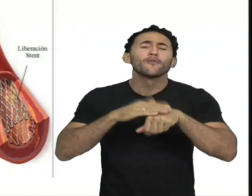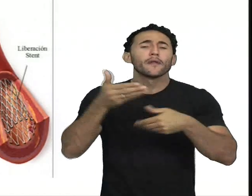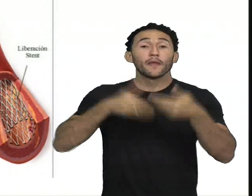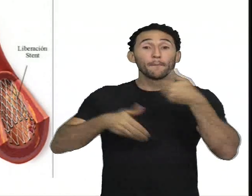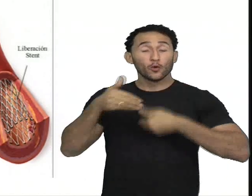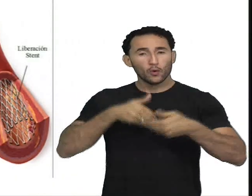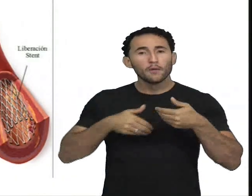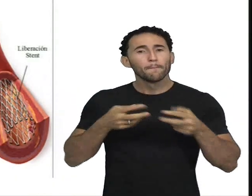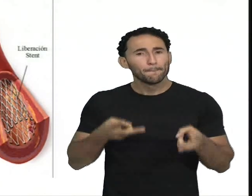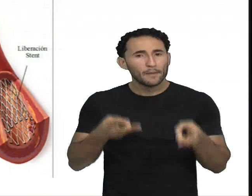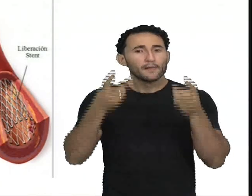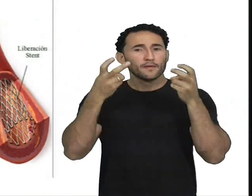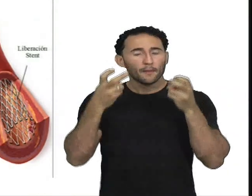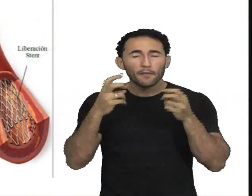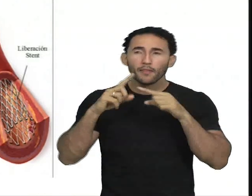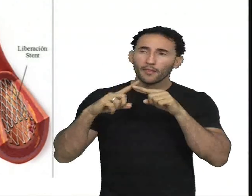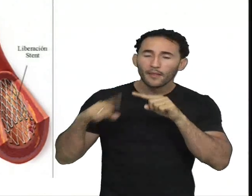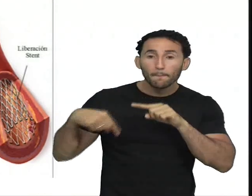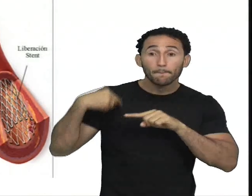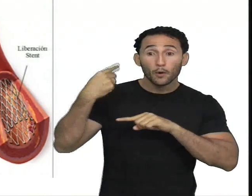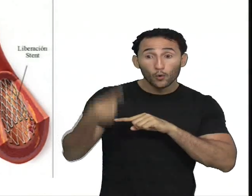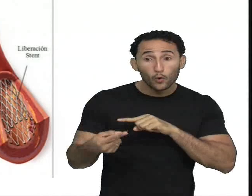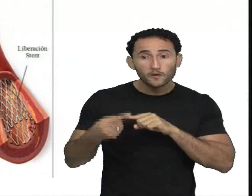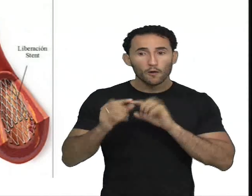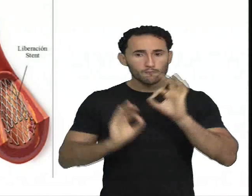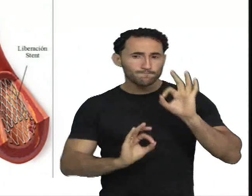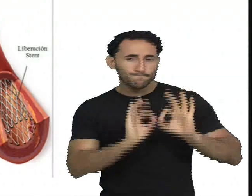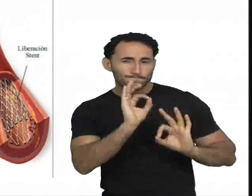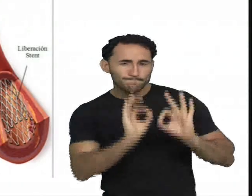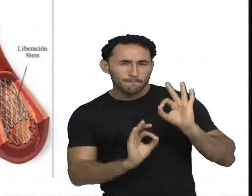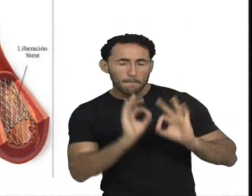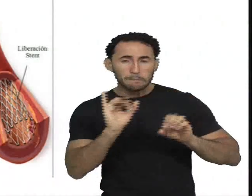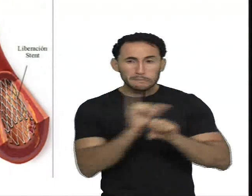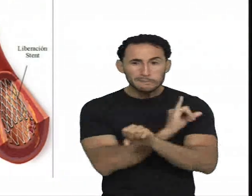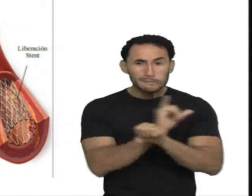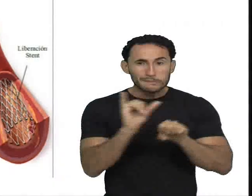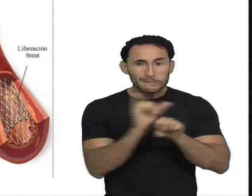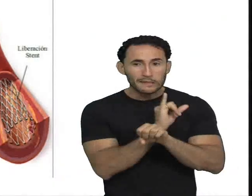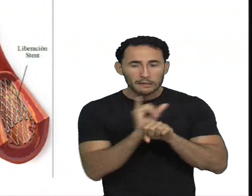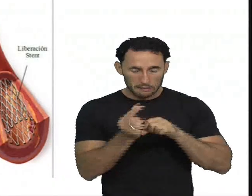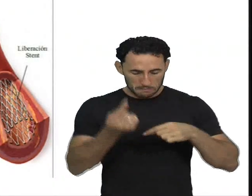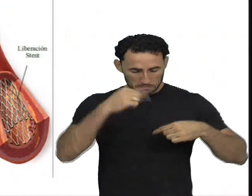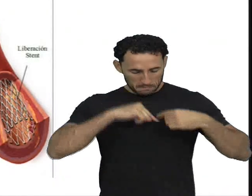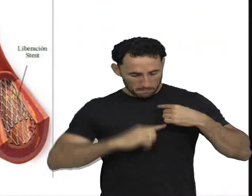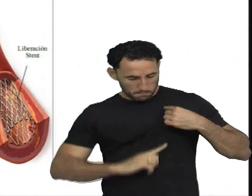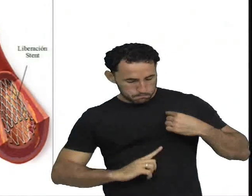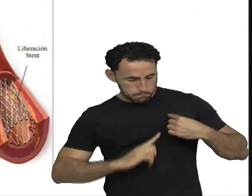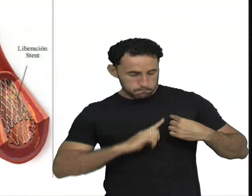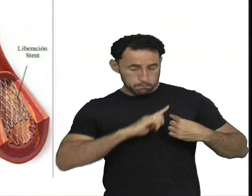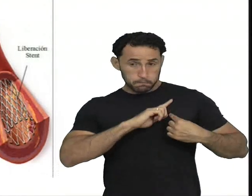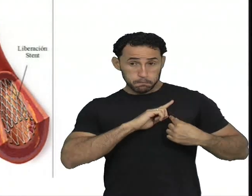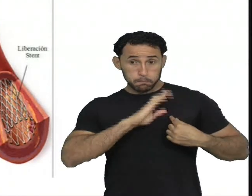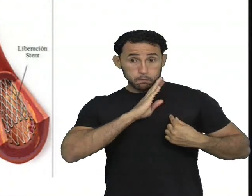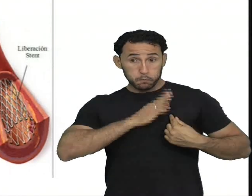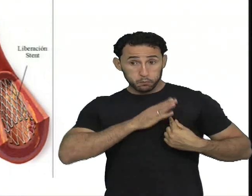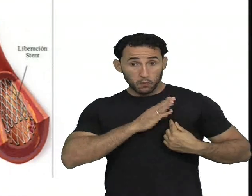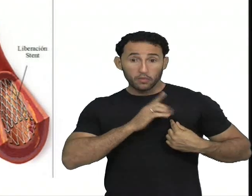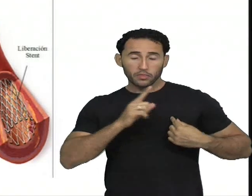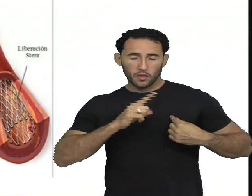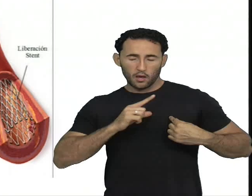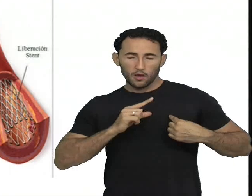no final de tudo, depois de preparar o vaso, passar um balão, dilatar a lesão, a gente coloca uma